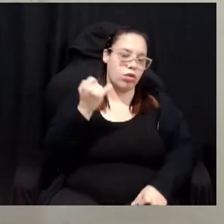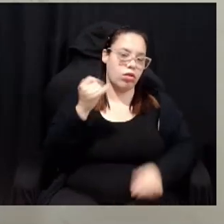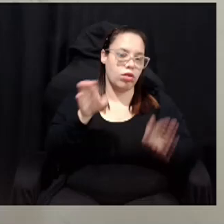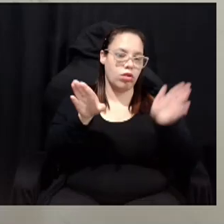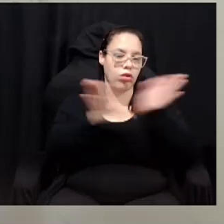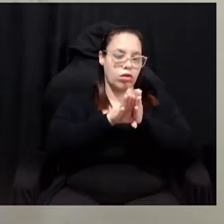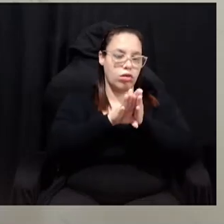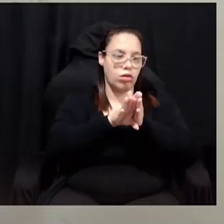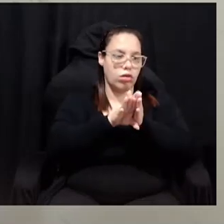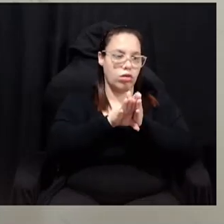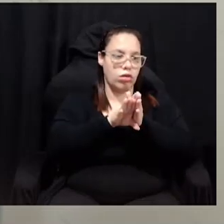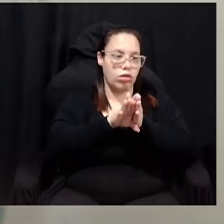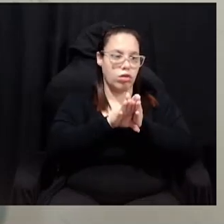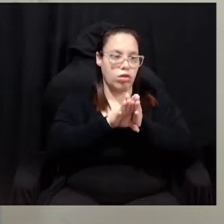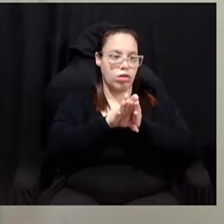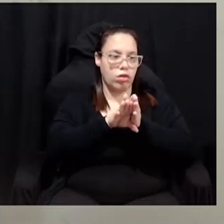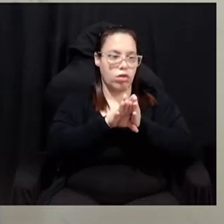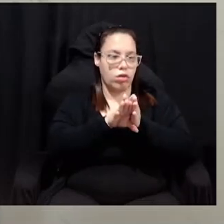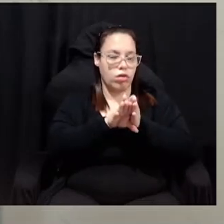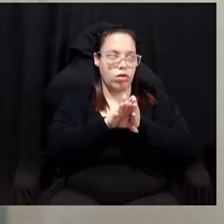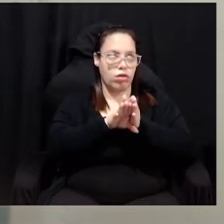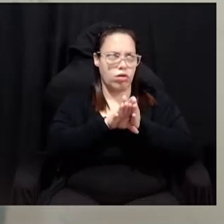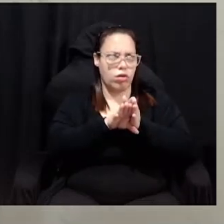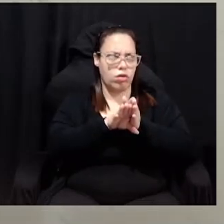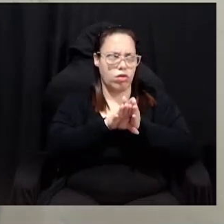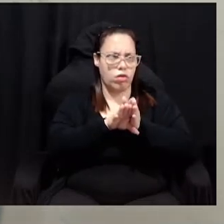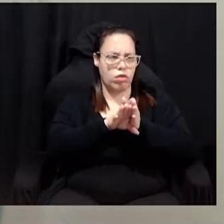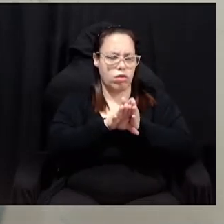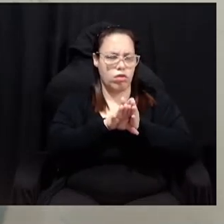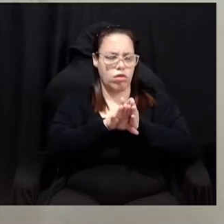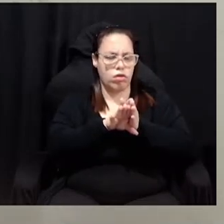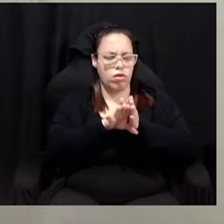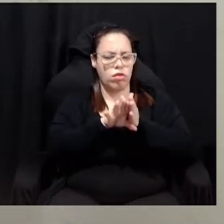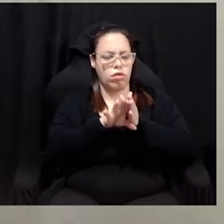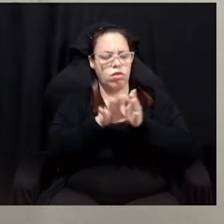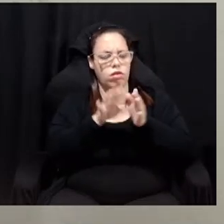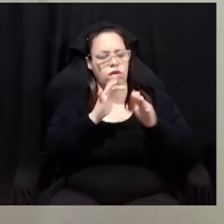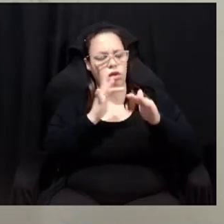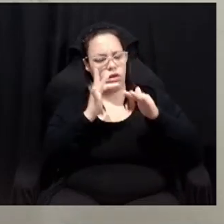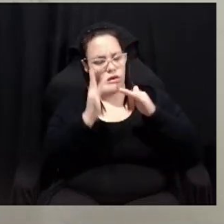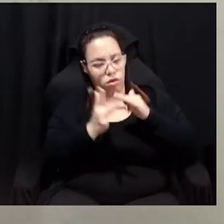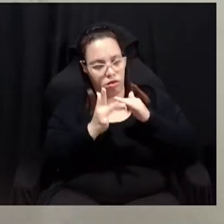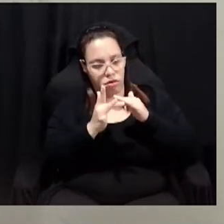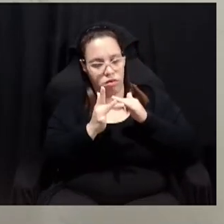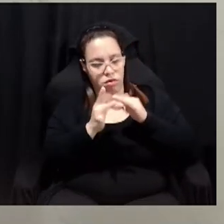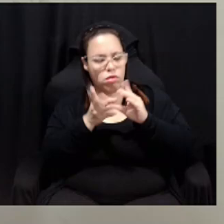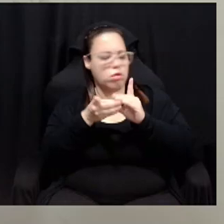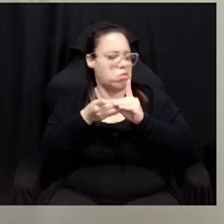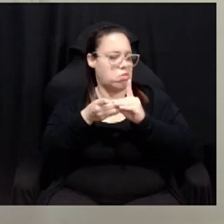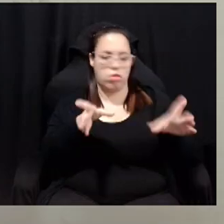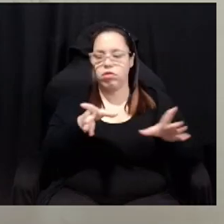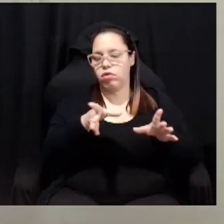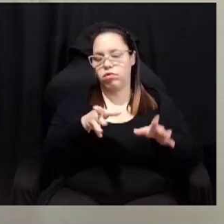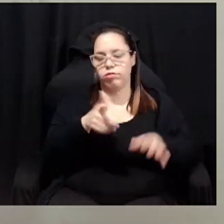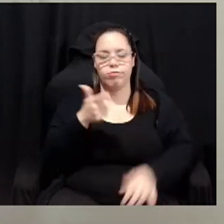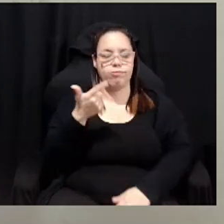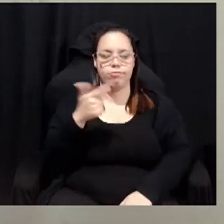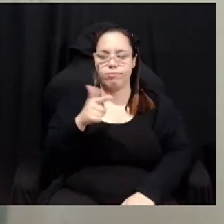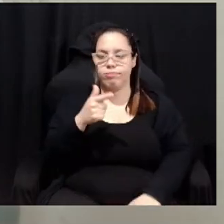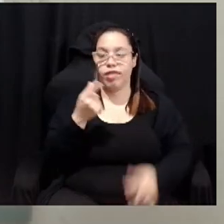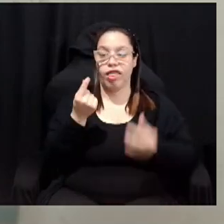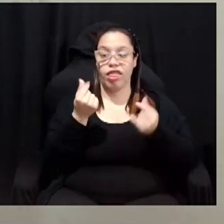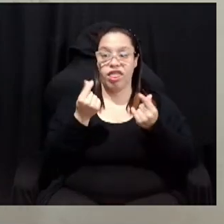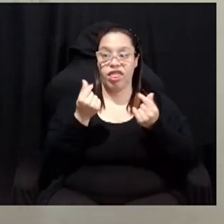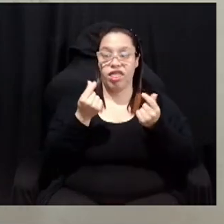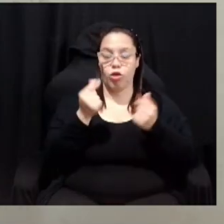por meio de grupos de aplicativos, por redes sociais. Então ele é super democrático, ele não tem, o custo dele é muito